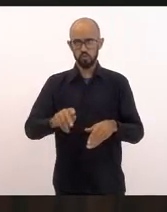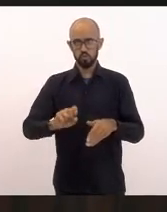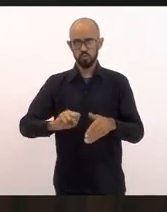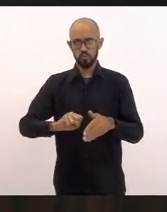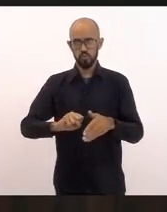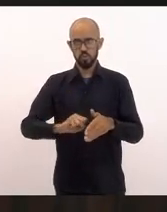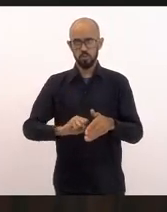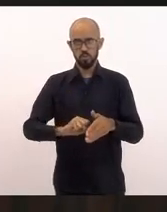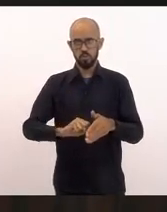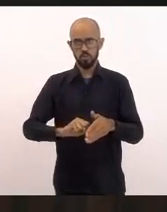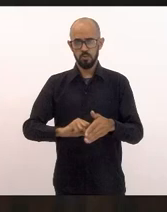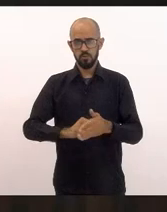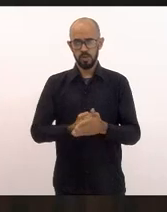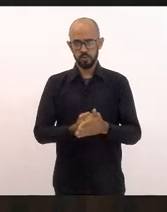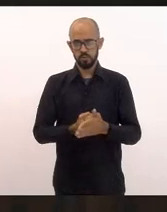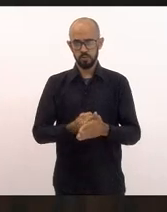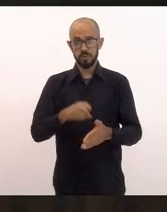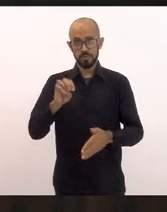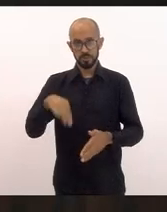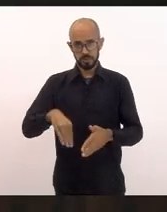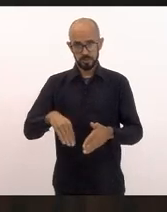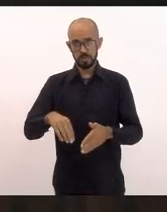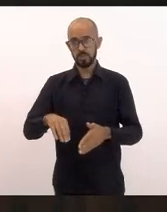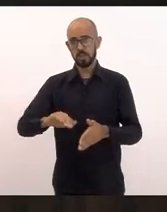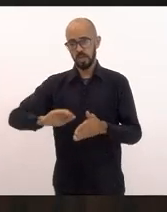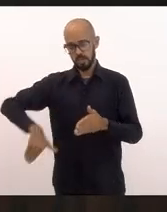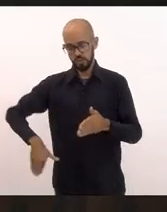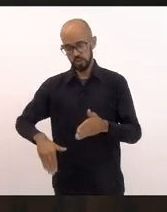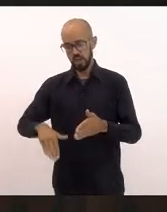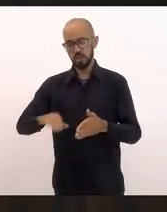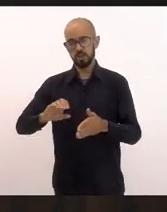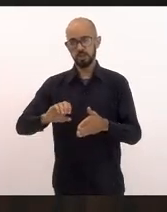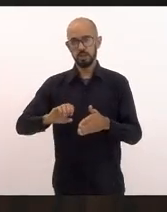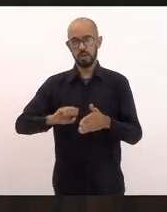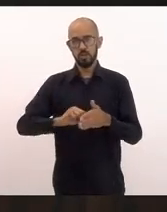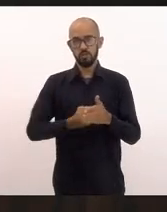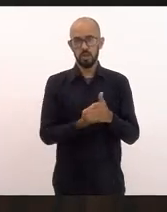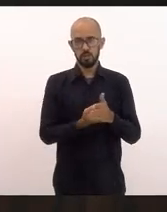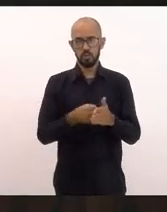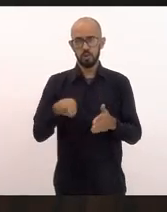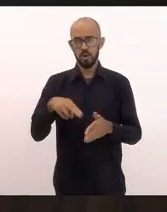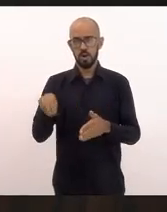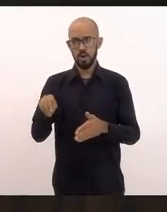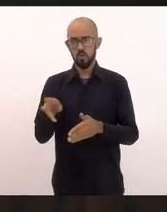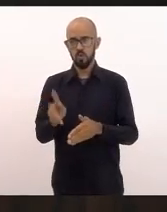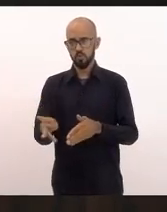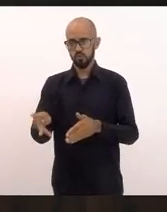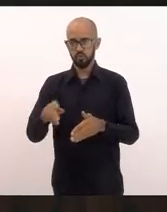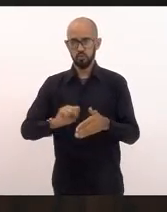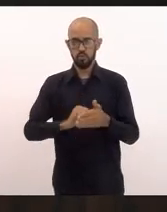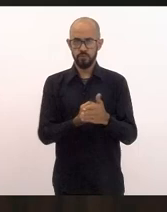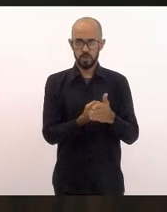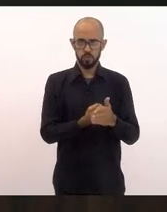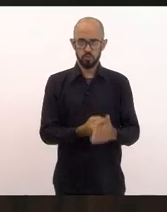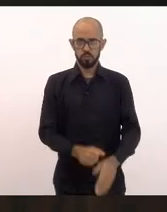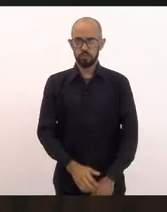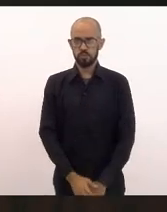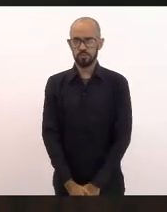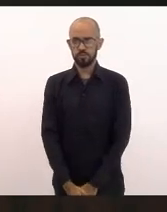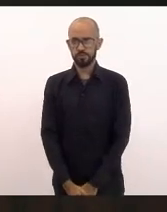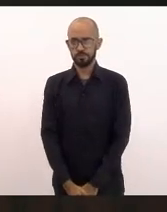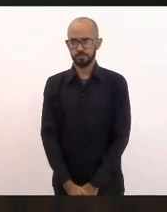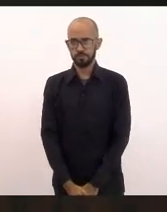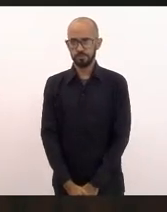sim, rejeito o veto e aprovo o projeto, não, mantenho o veto, ok? Então,